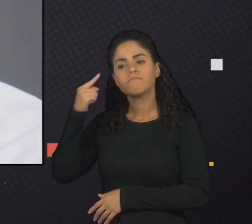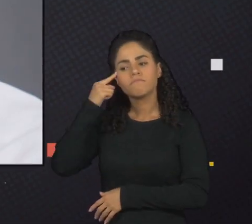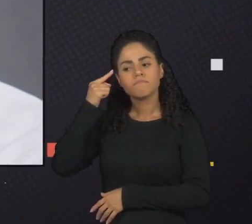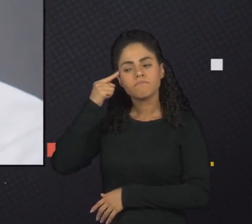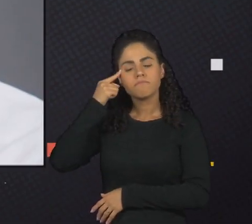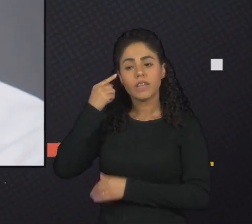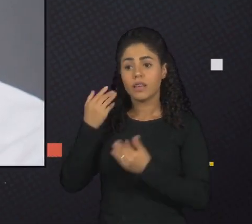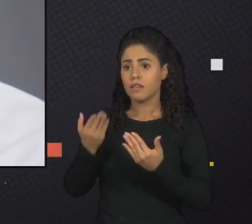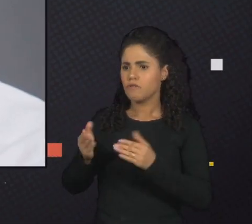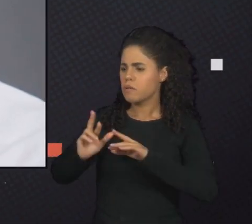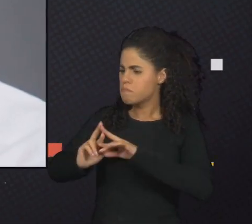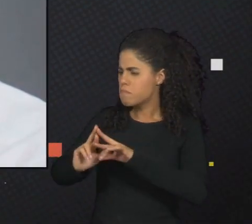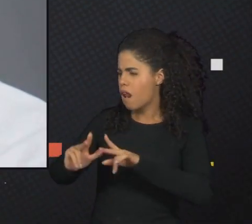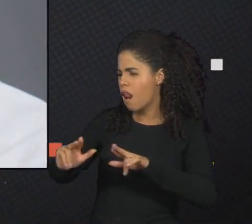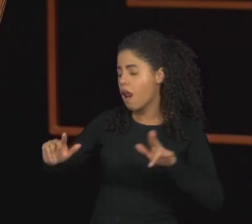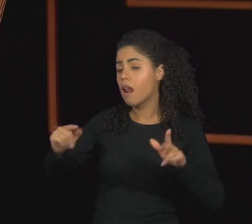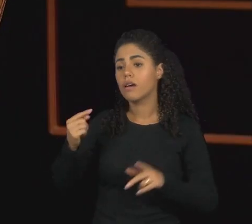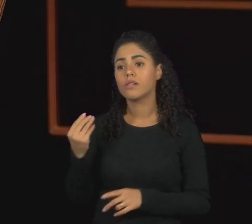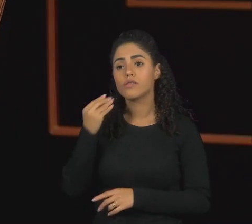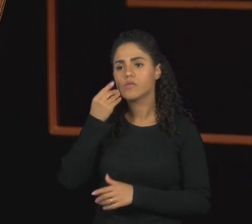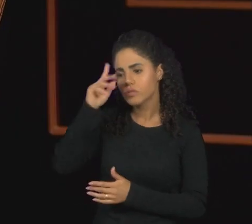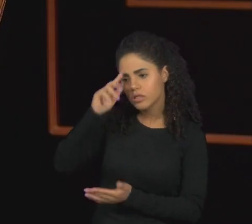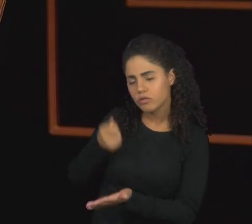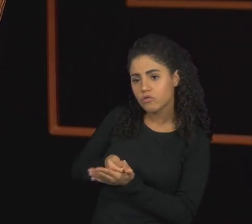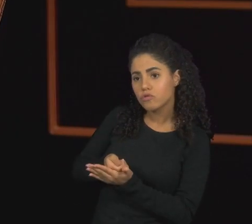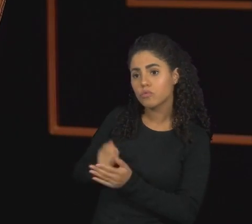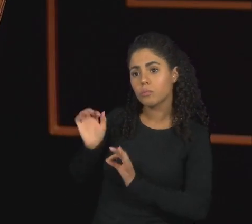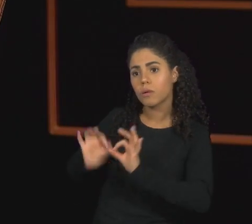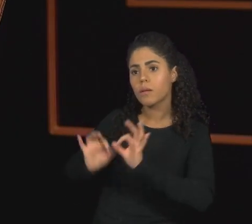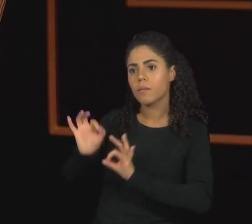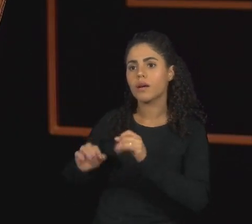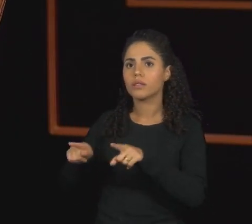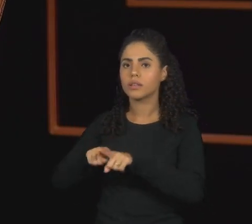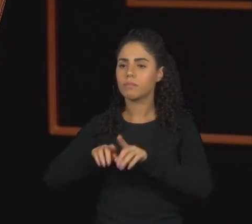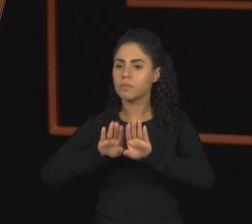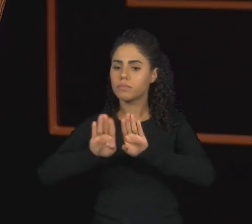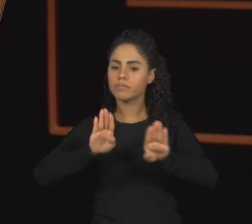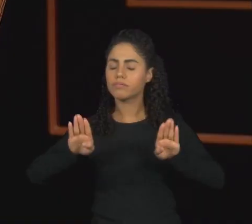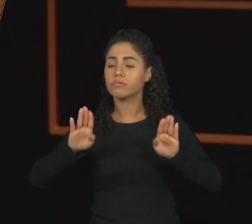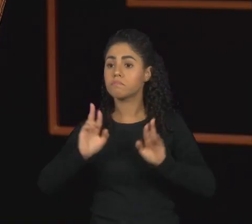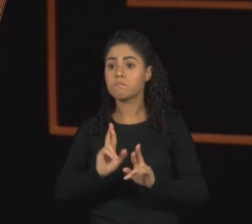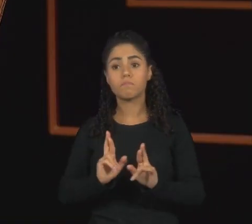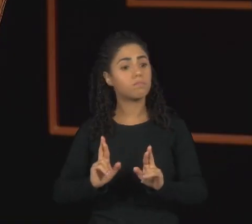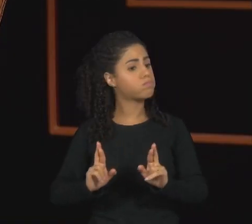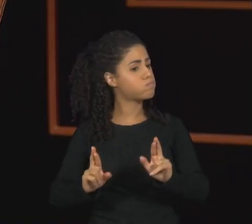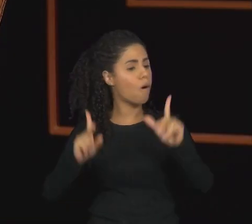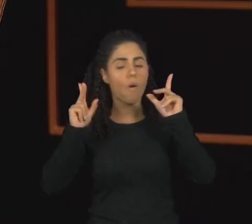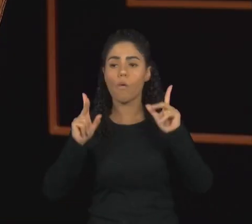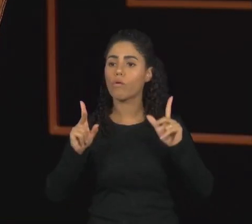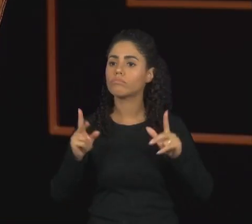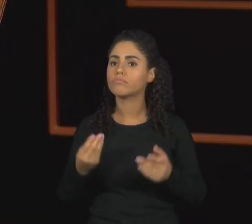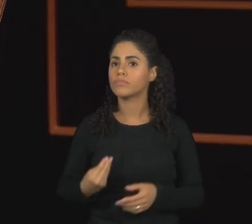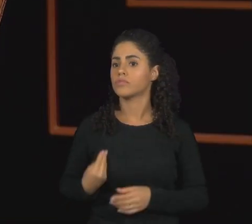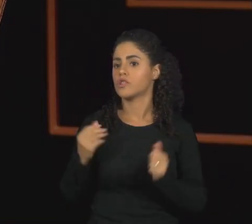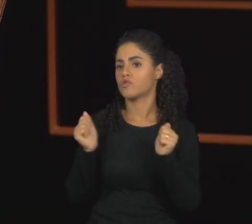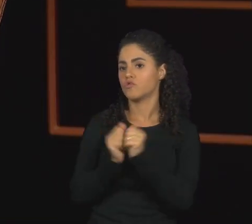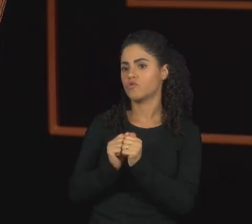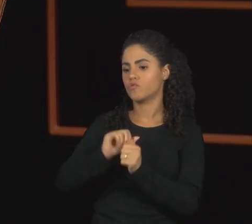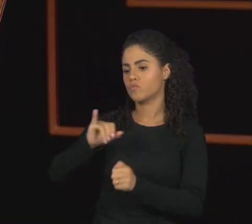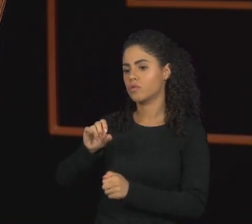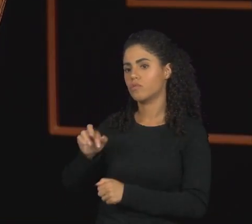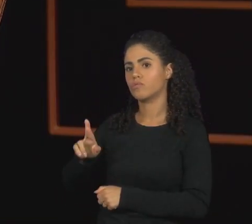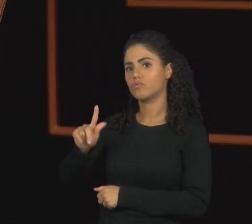peça dezenas de vezes, decidiu fazer uma transposição para um universo totalmente diferente. Junto com Jorge